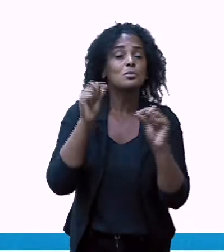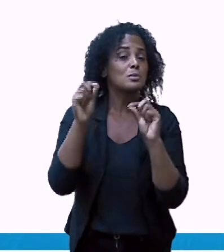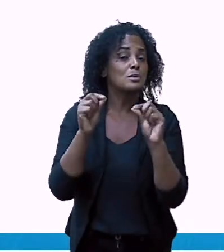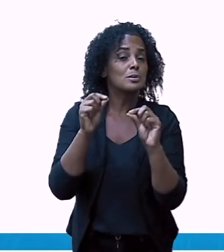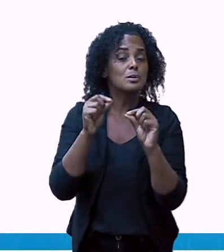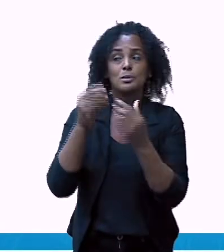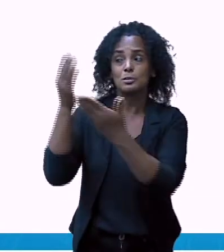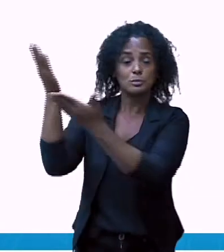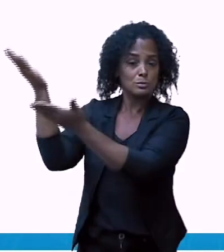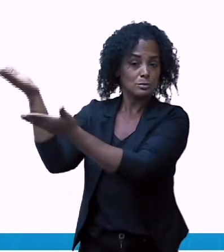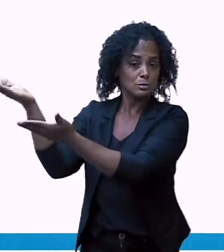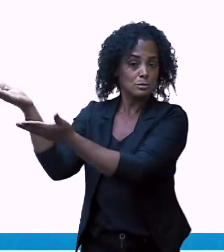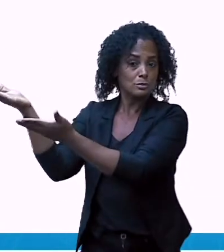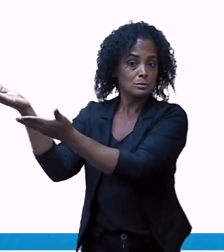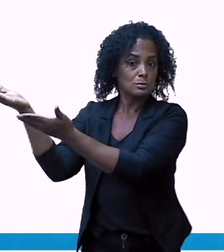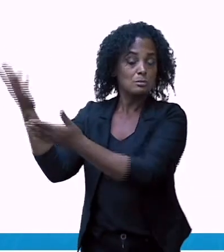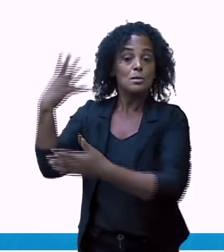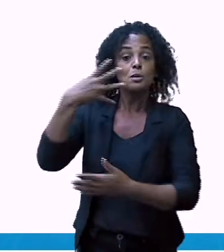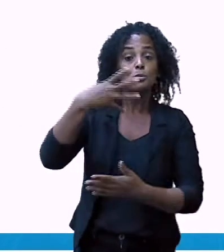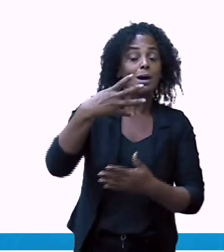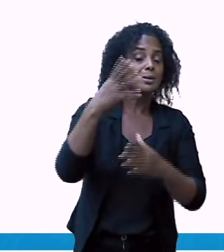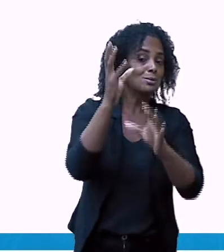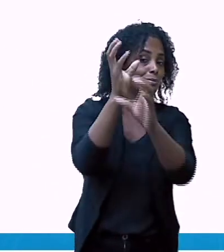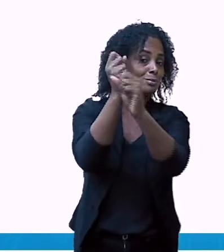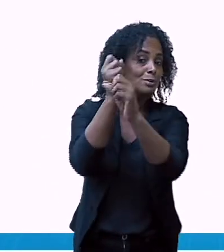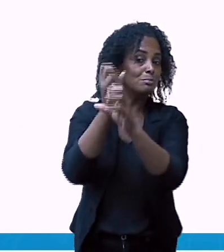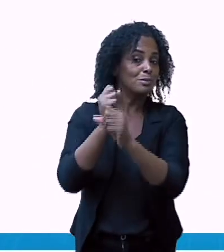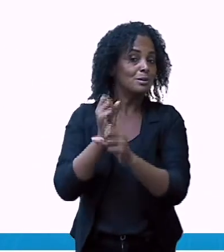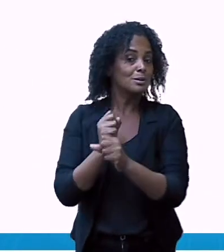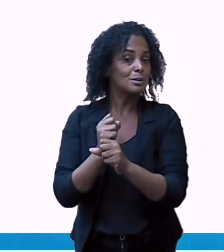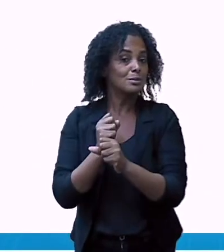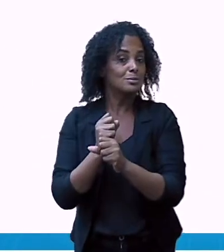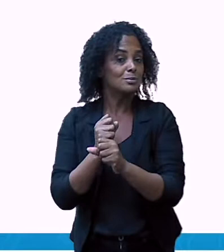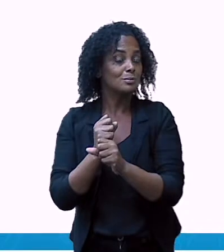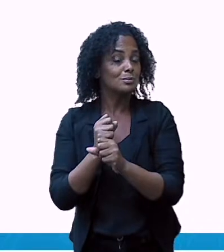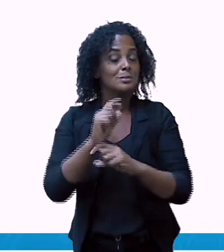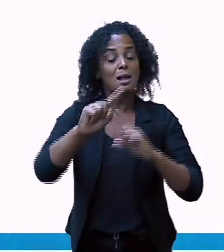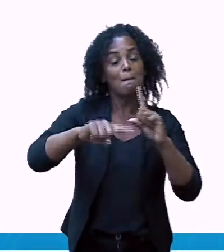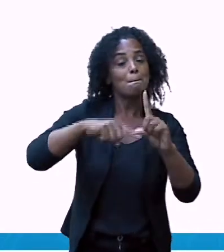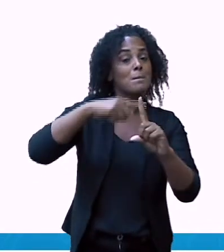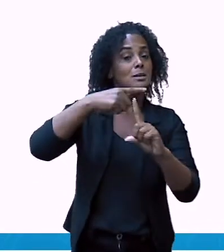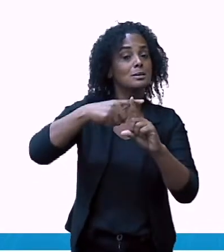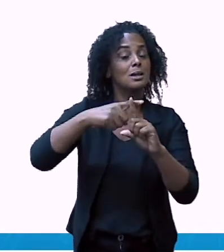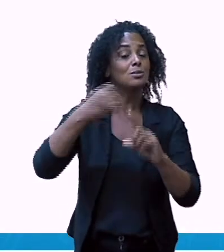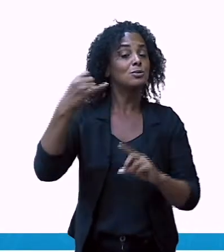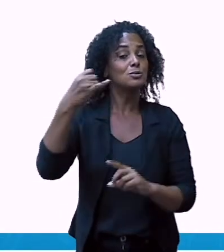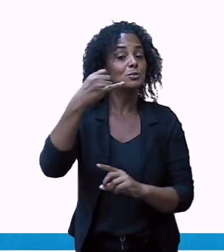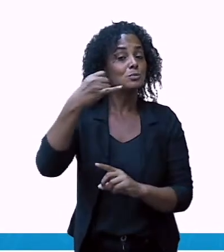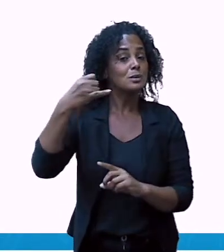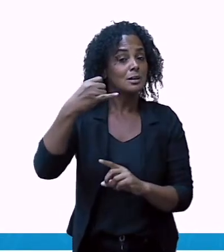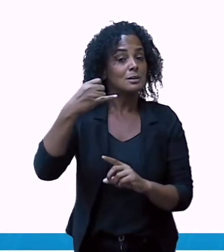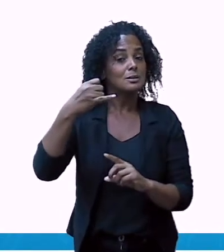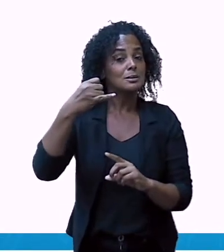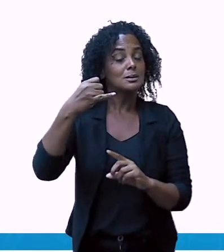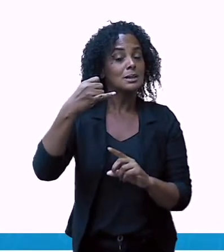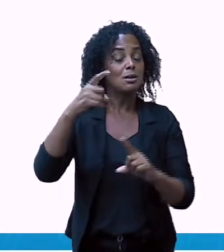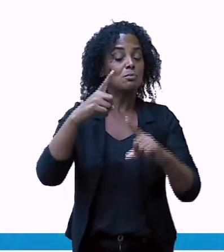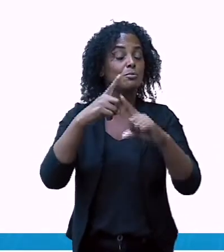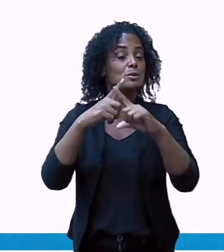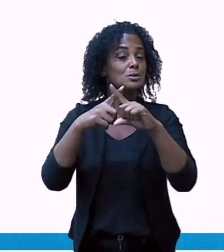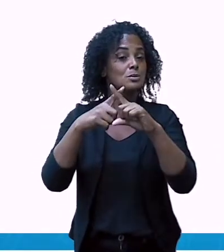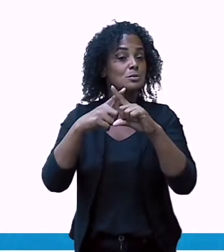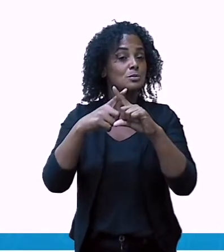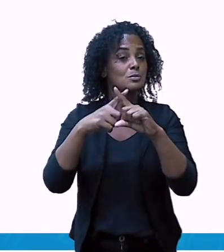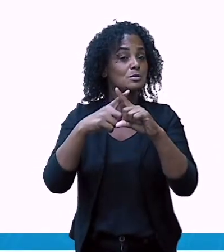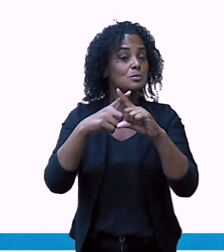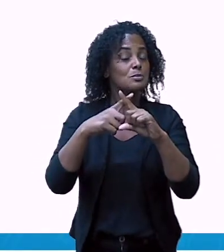aparecem as 4 operações. Quais são elas? A adição, subtração, multiplicação